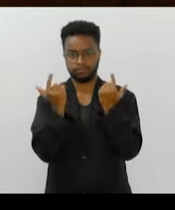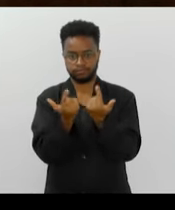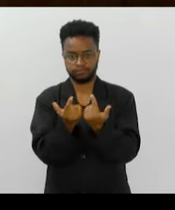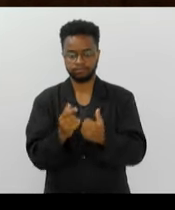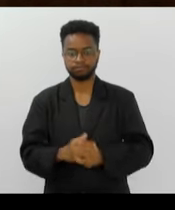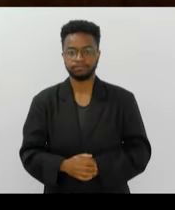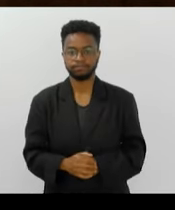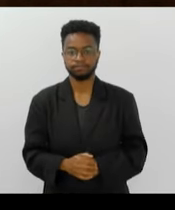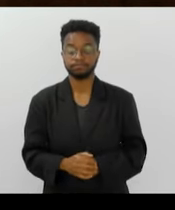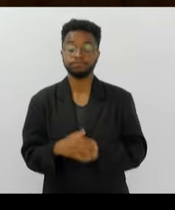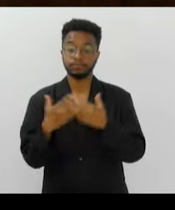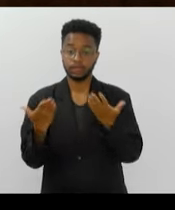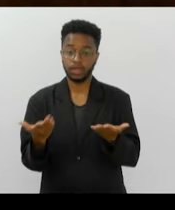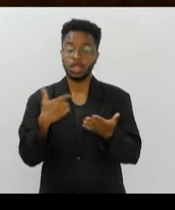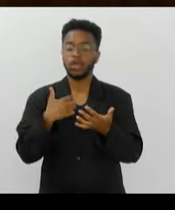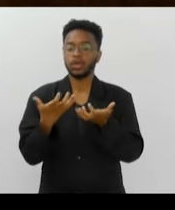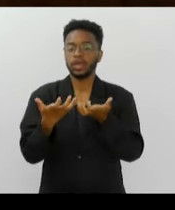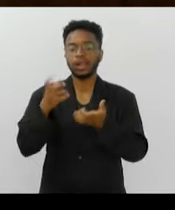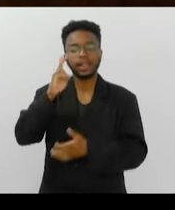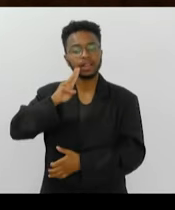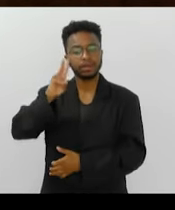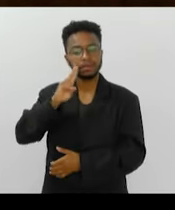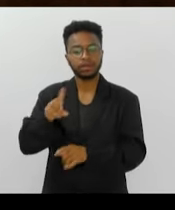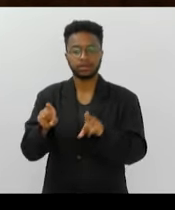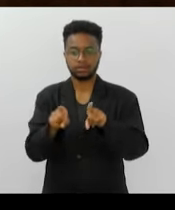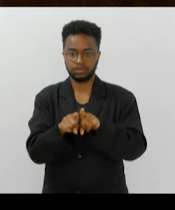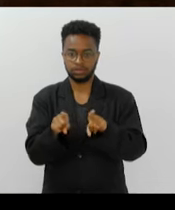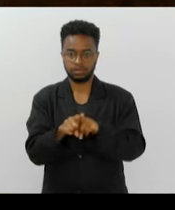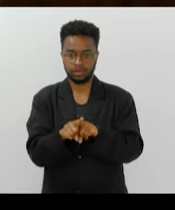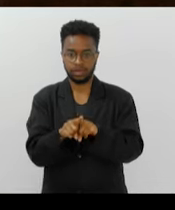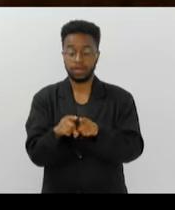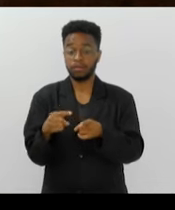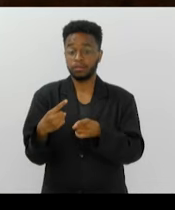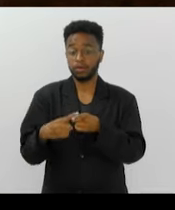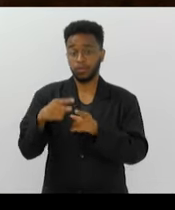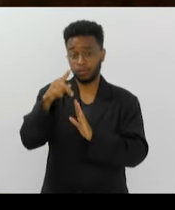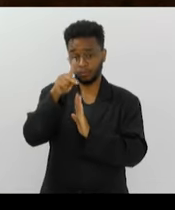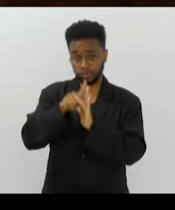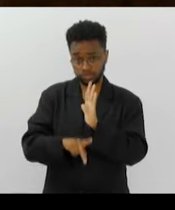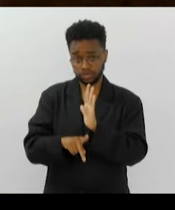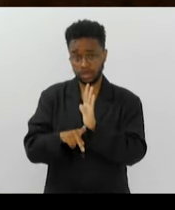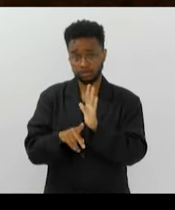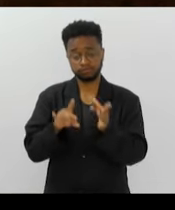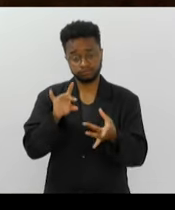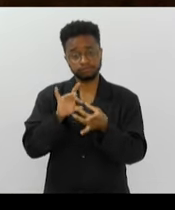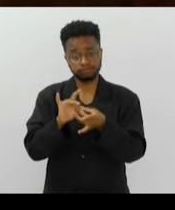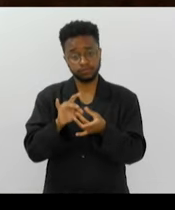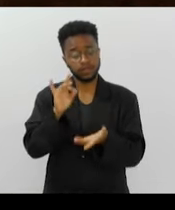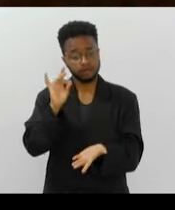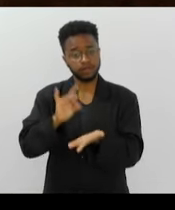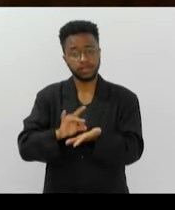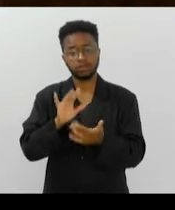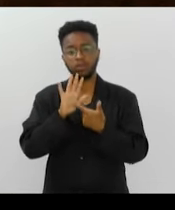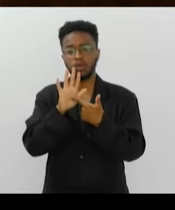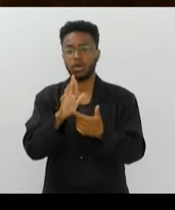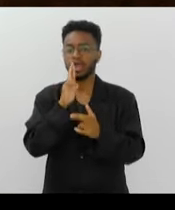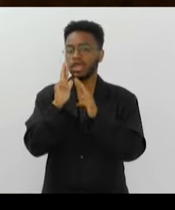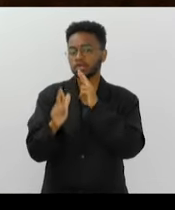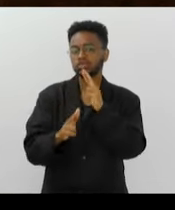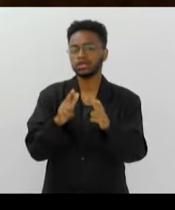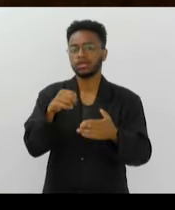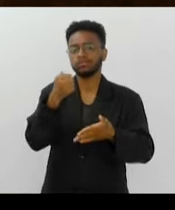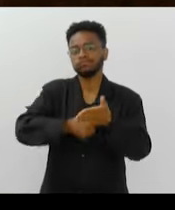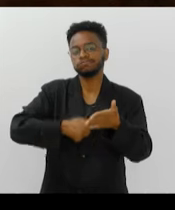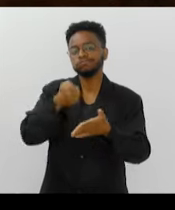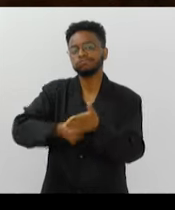e também gostaria de rememorar presidente que esse projeto é sem dúvidas o resultado de uma luta